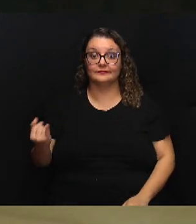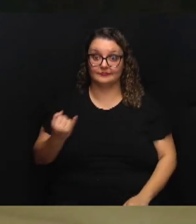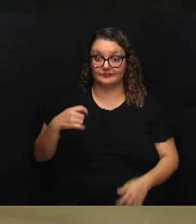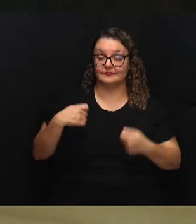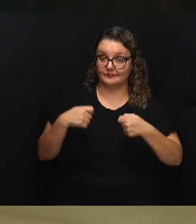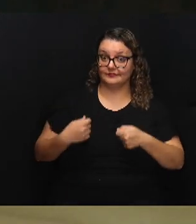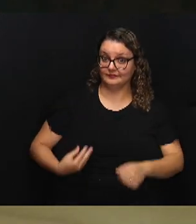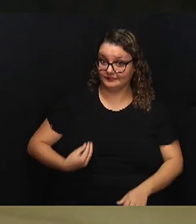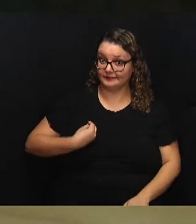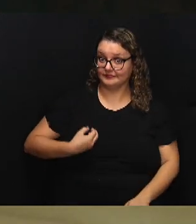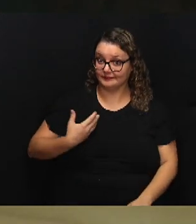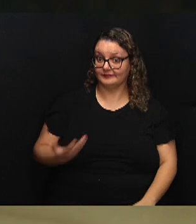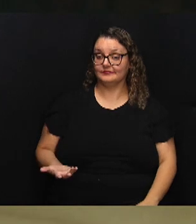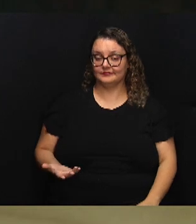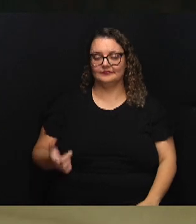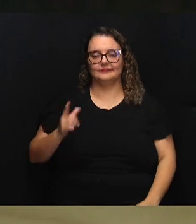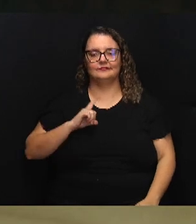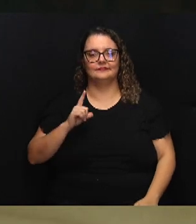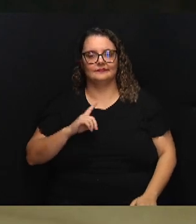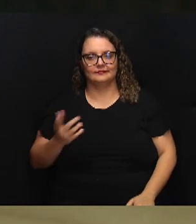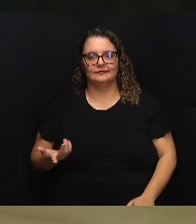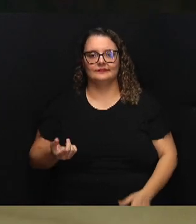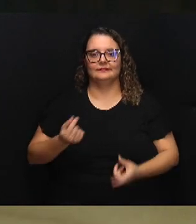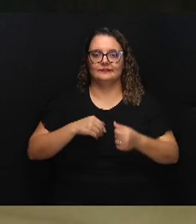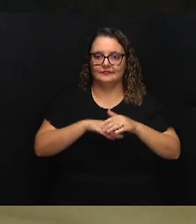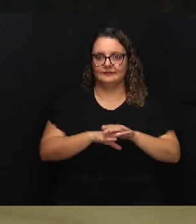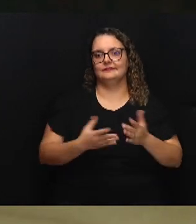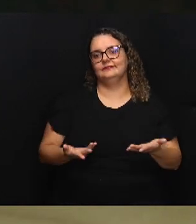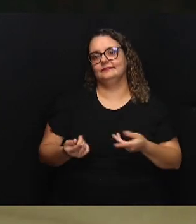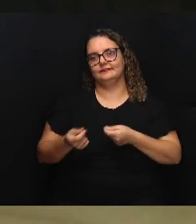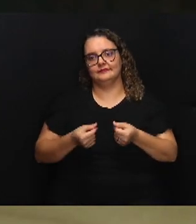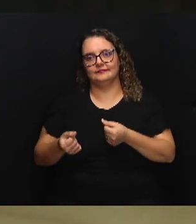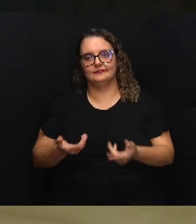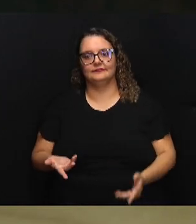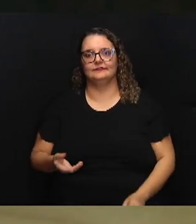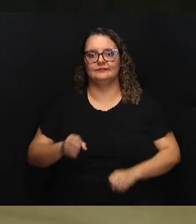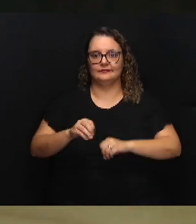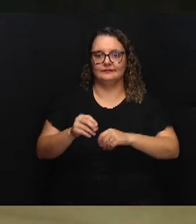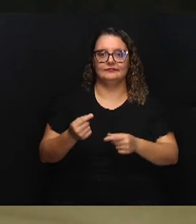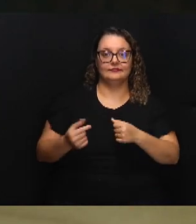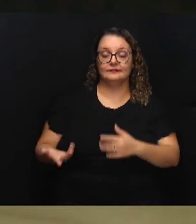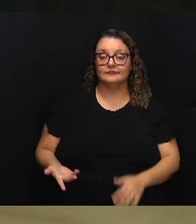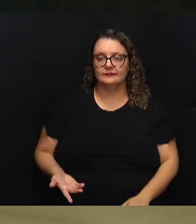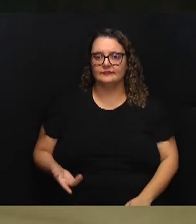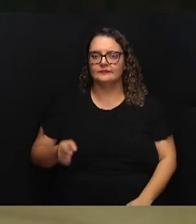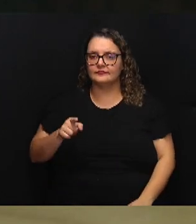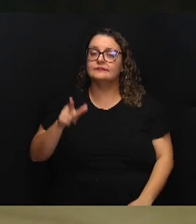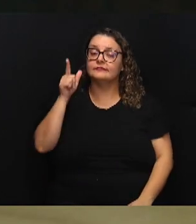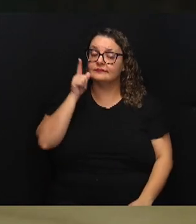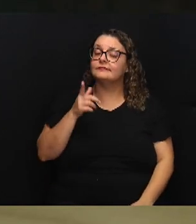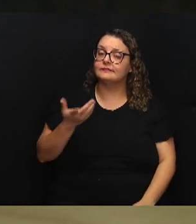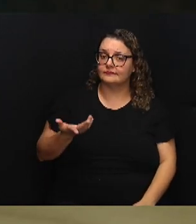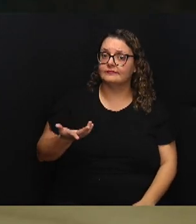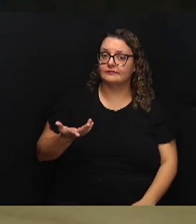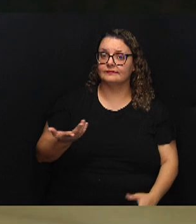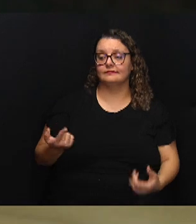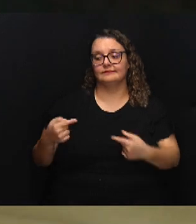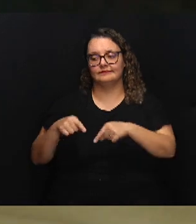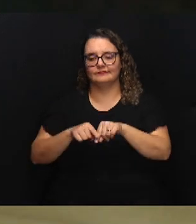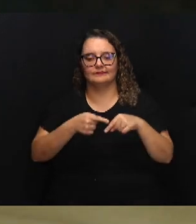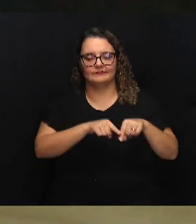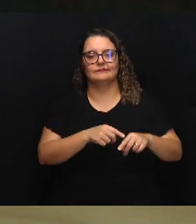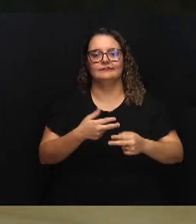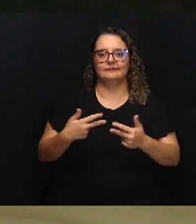precisa sobreviver, a gente precisa ter aí uma reserva financeira, né, educação financeira, mas você consegue conciliar as duas